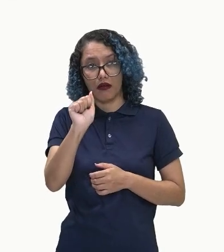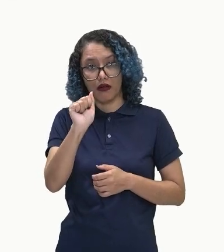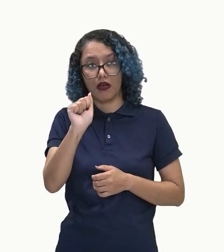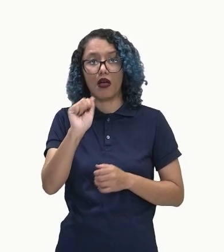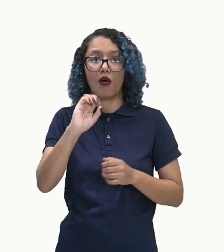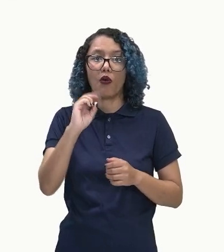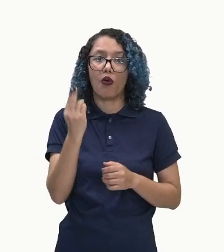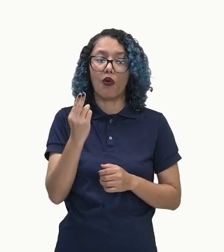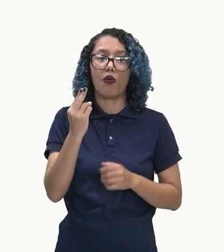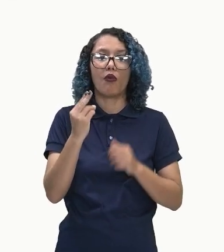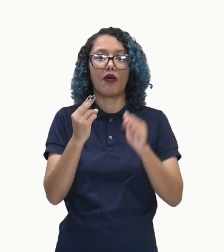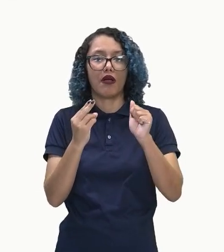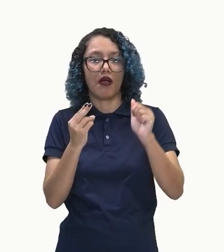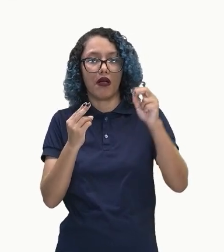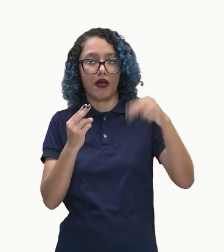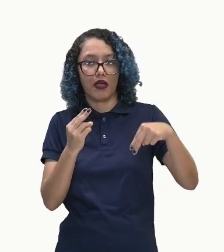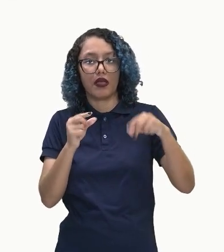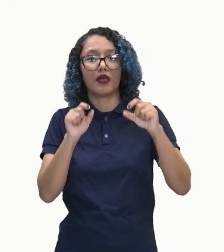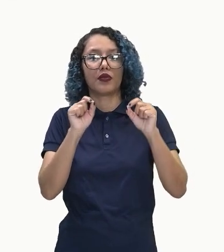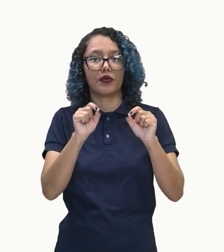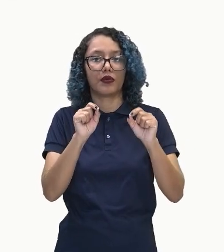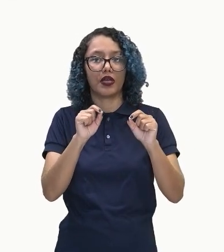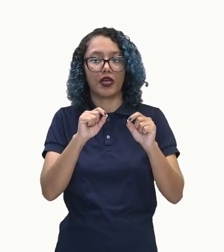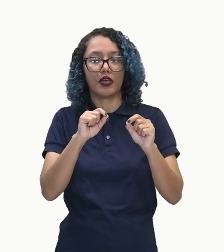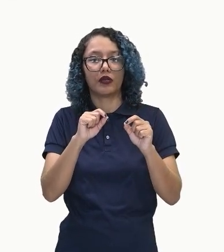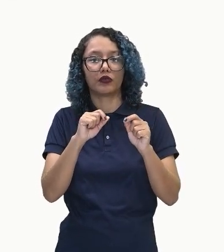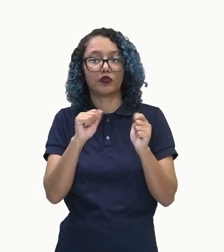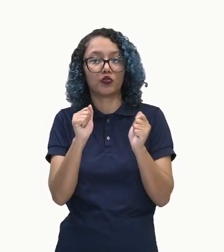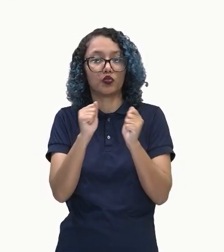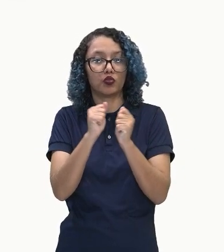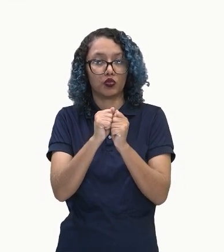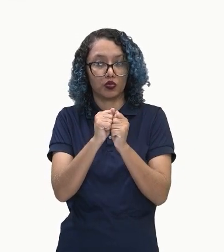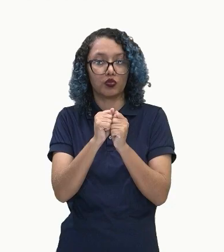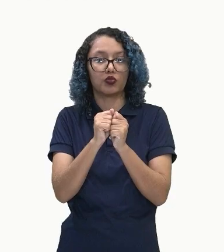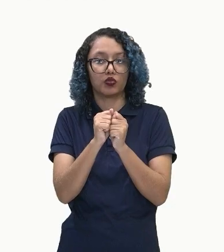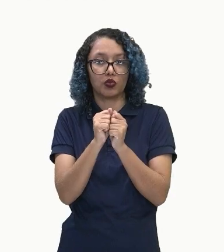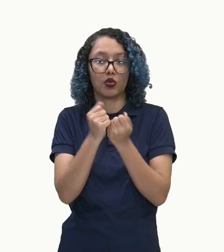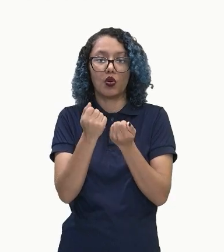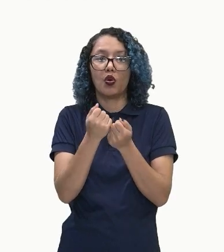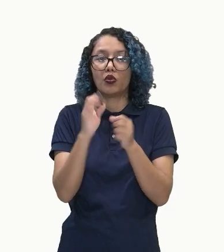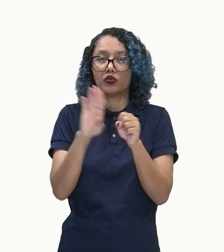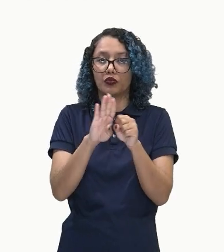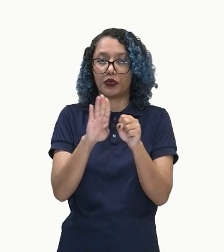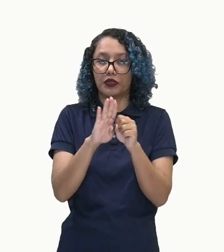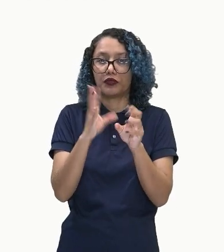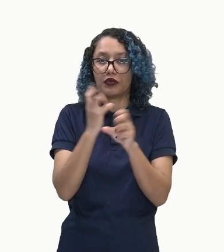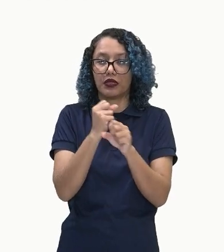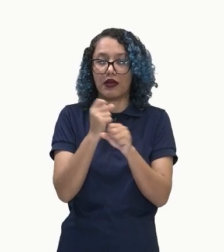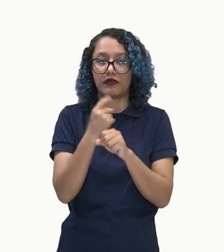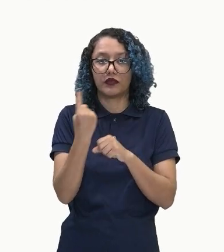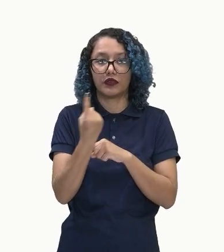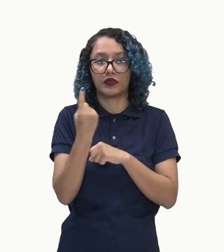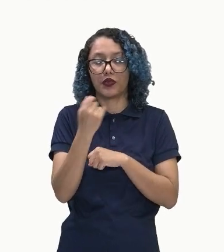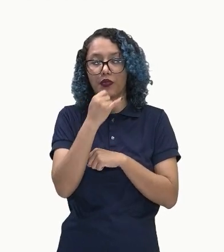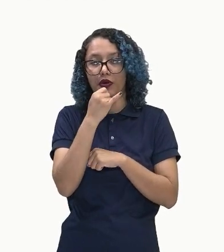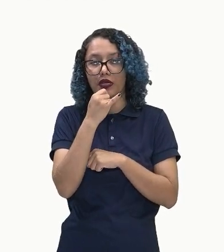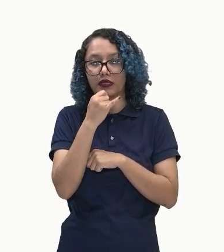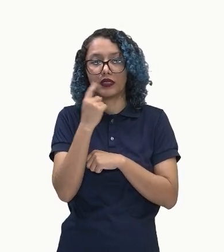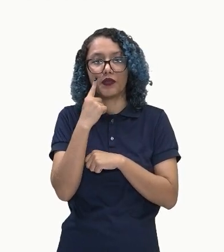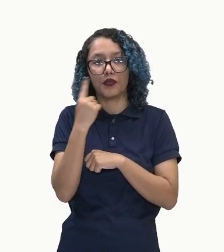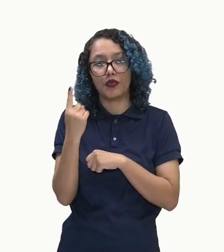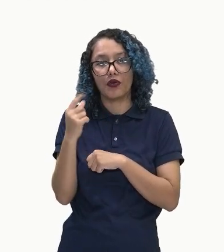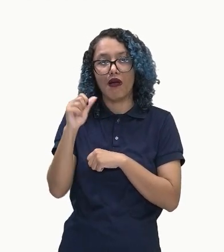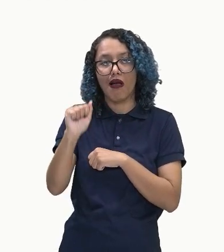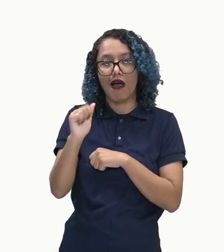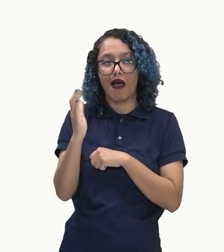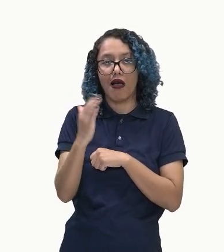com substantivos aqui contáveis no singular. Por exemplo, a car, um carro, tá